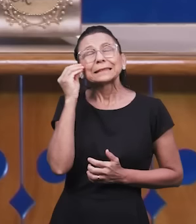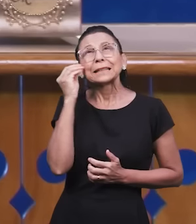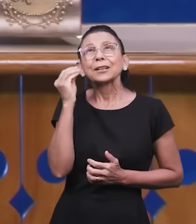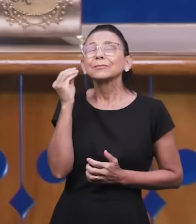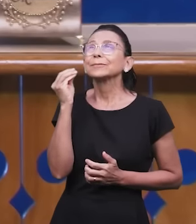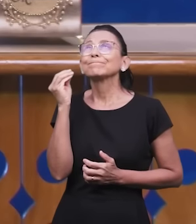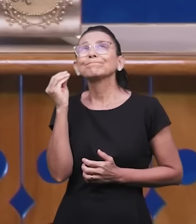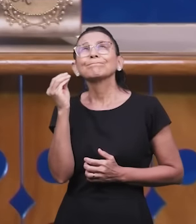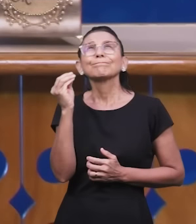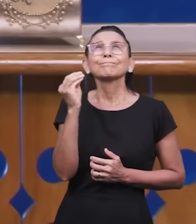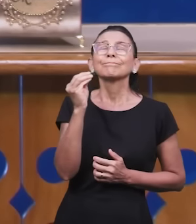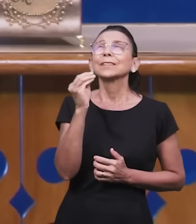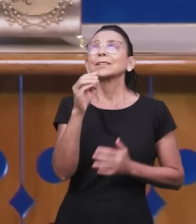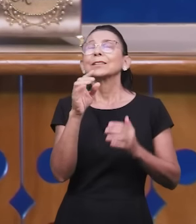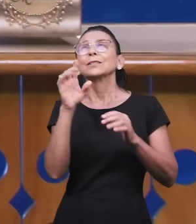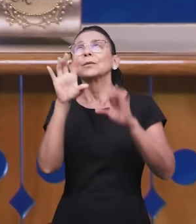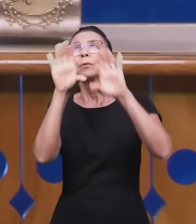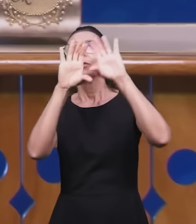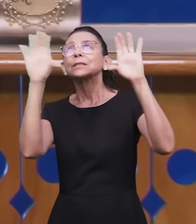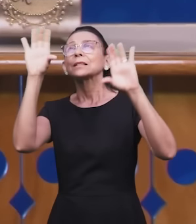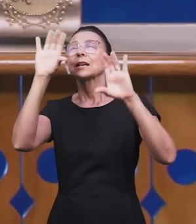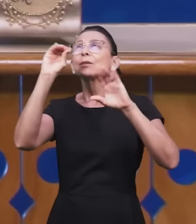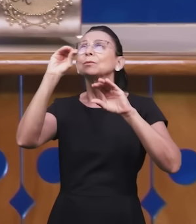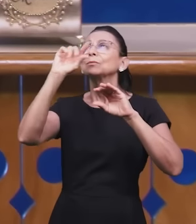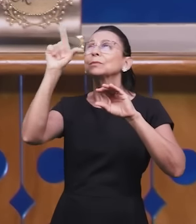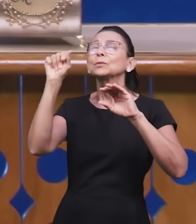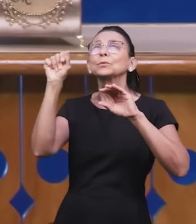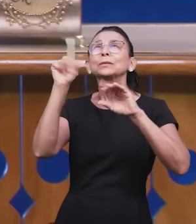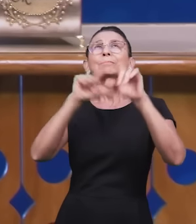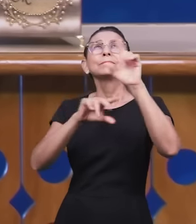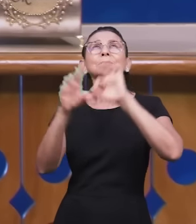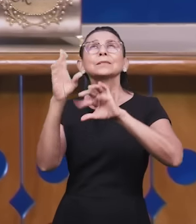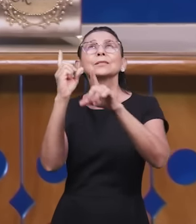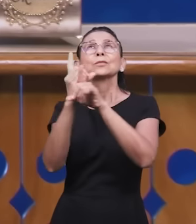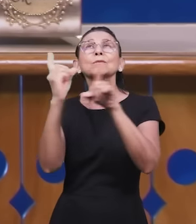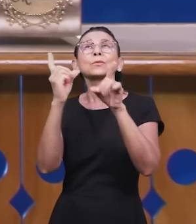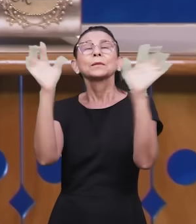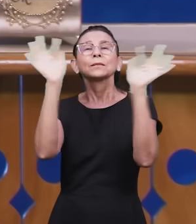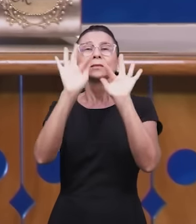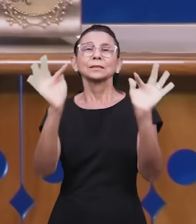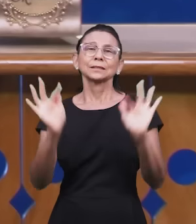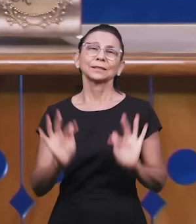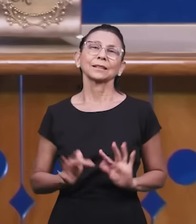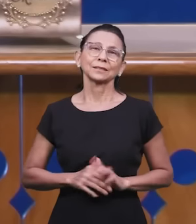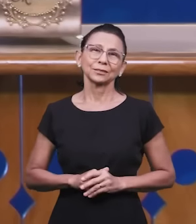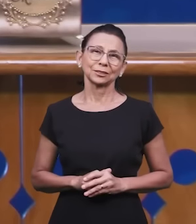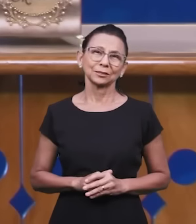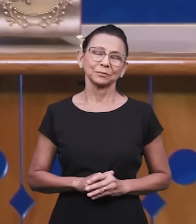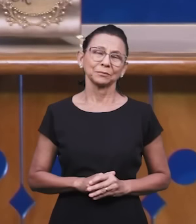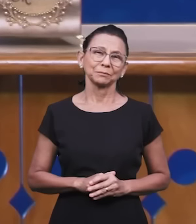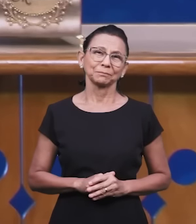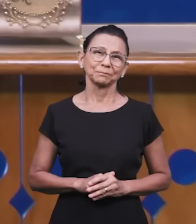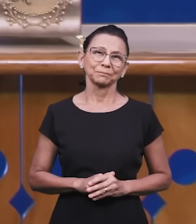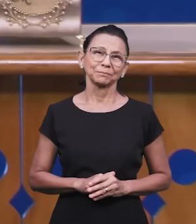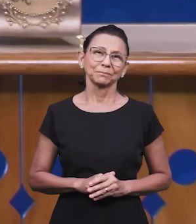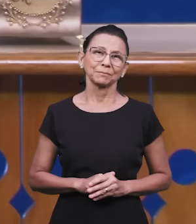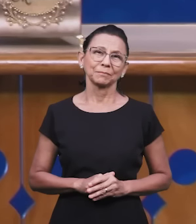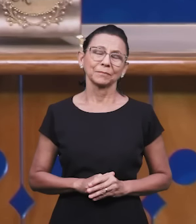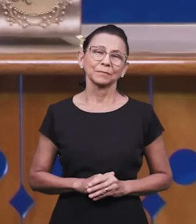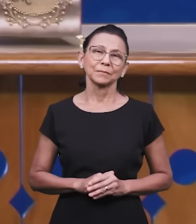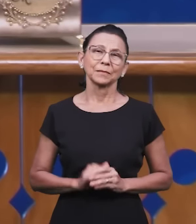segredos. Para alcançar o quê? Alcançar a felicidade, a bênção que o homem havia perdido lá no Éden.